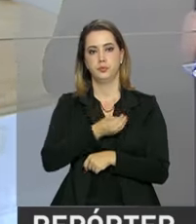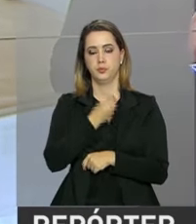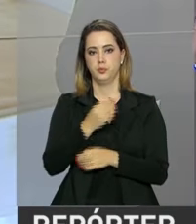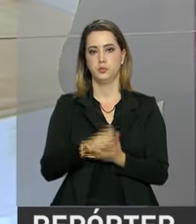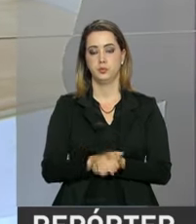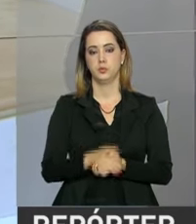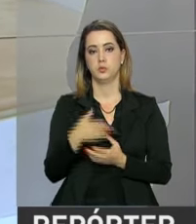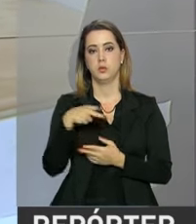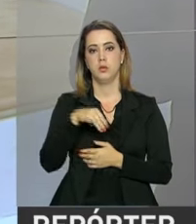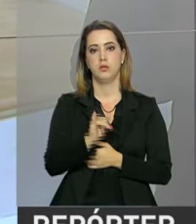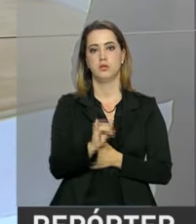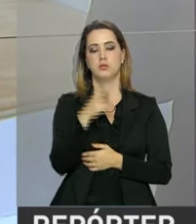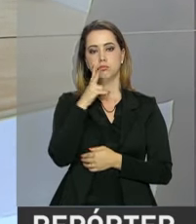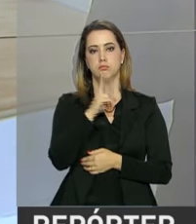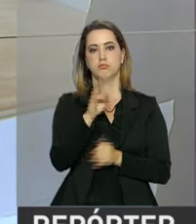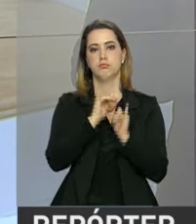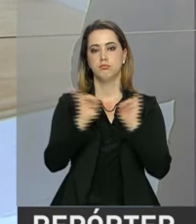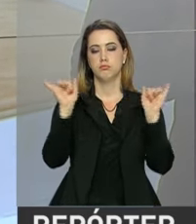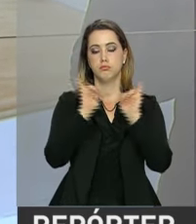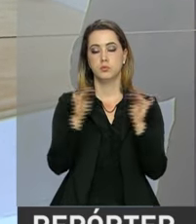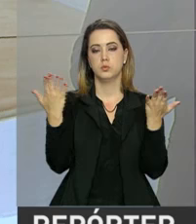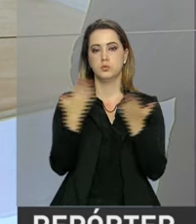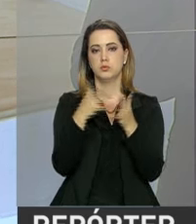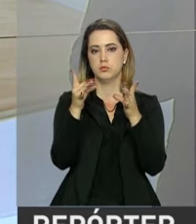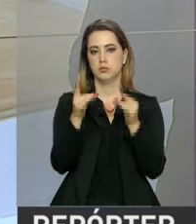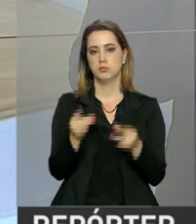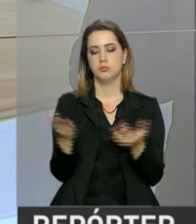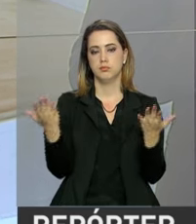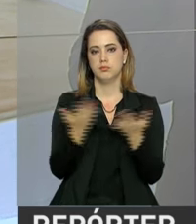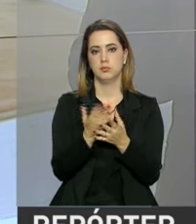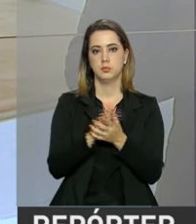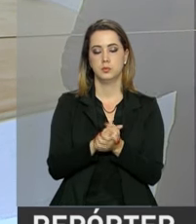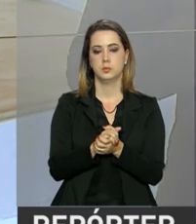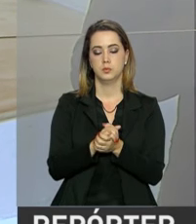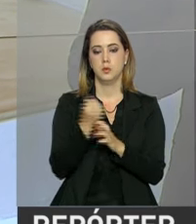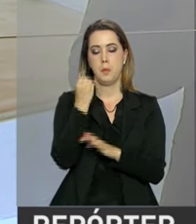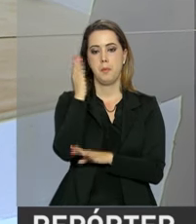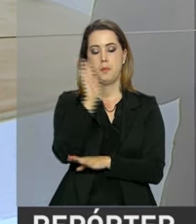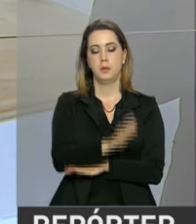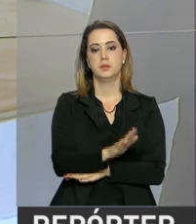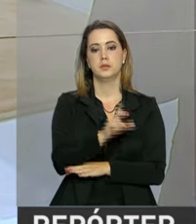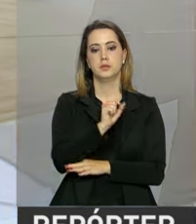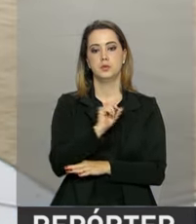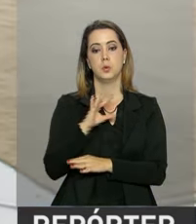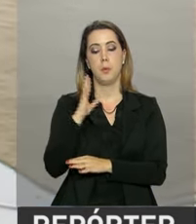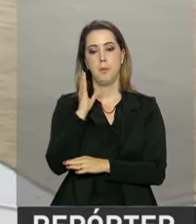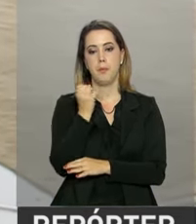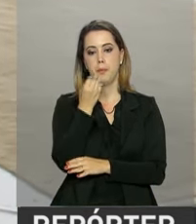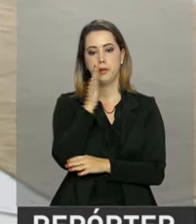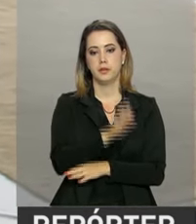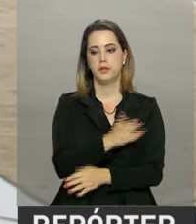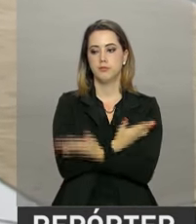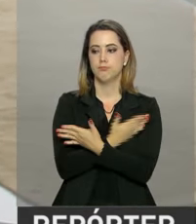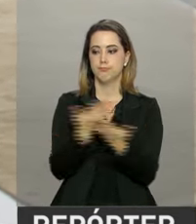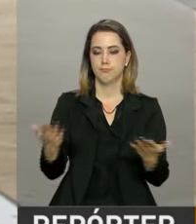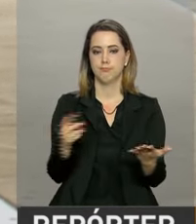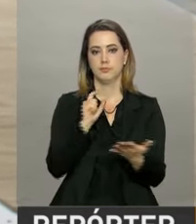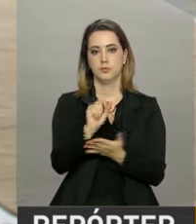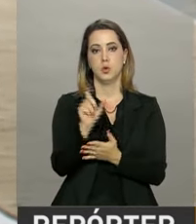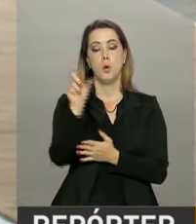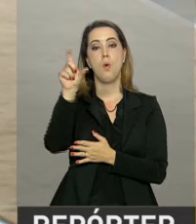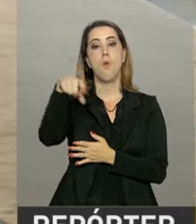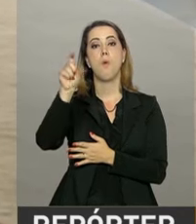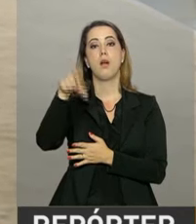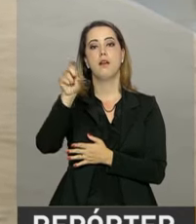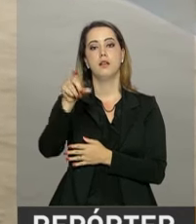lançamento e tem as informa pra gente ao vivo do Palácio do Planalto Boa tarde Nei Boa tarde Zé luí Boa tarde a todos o cartão reforma